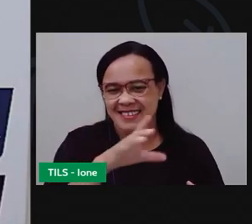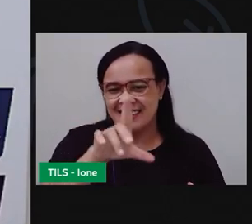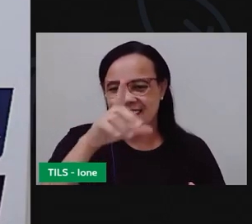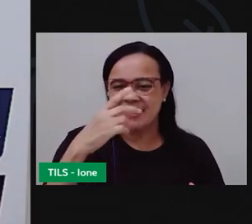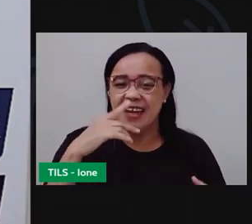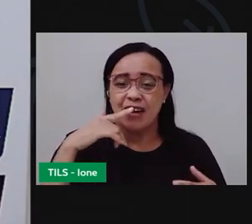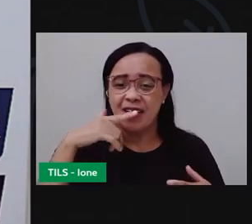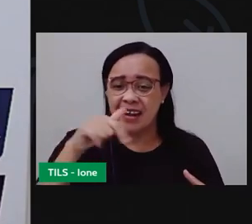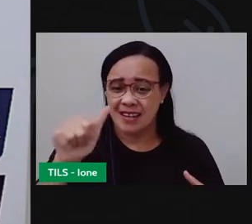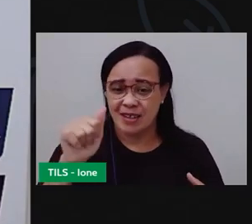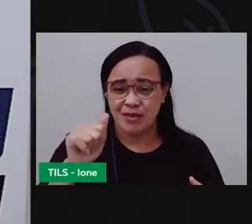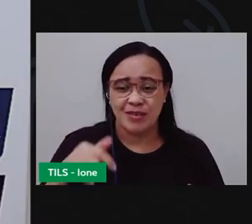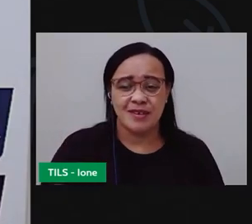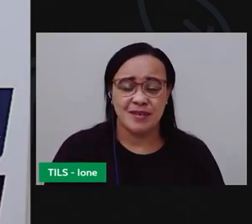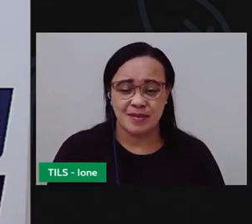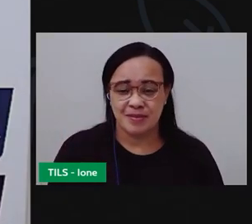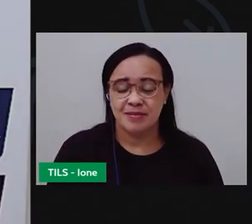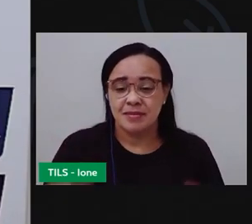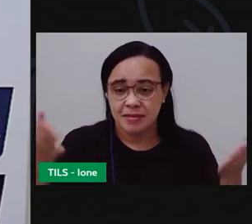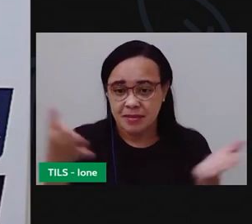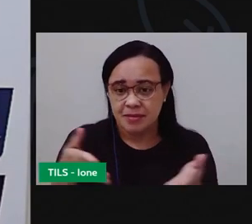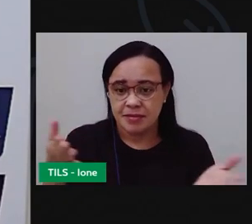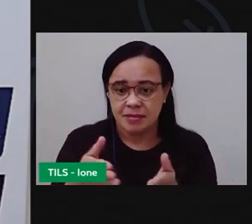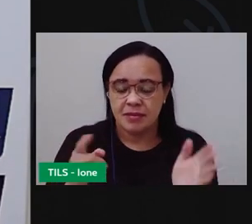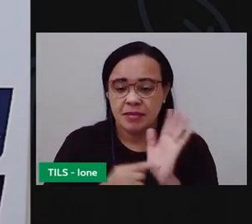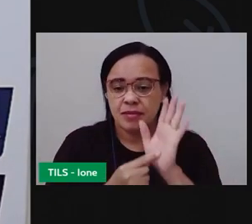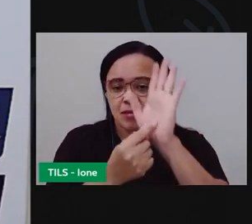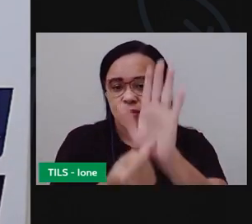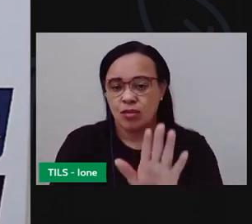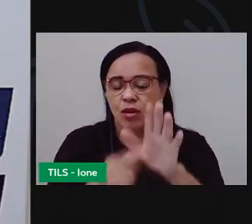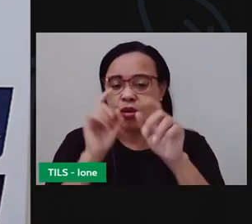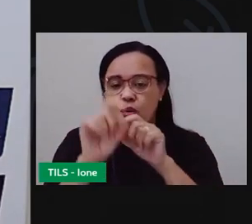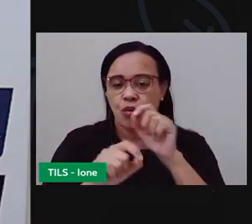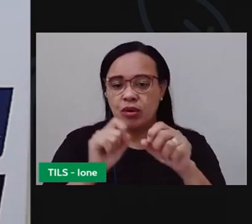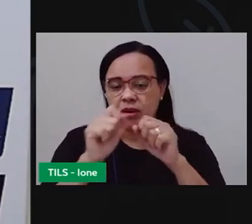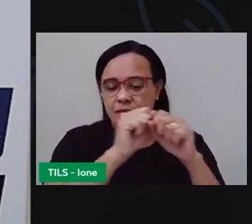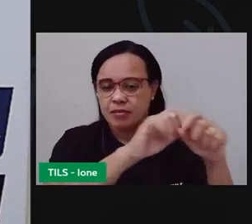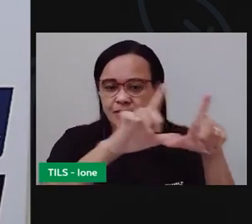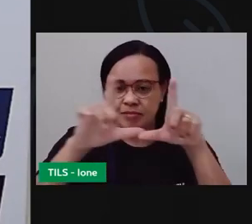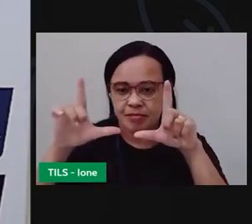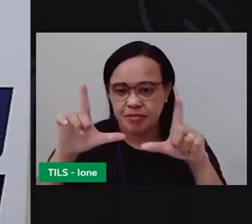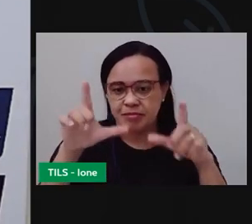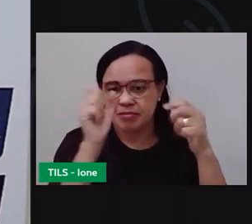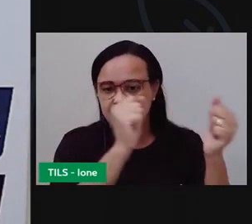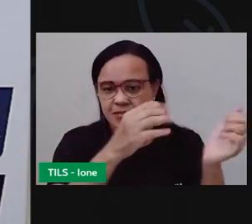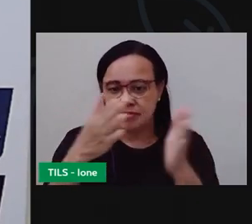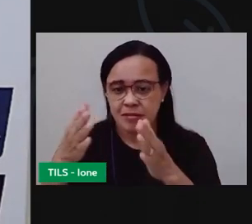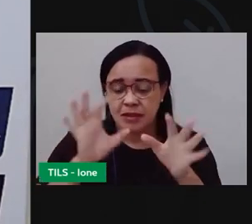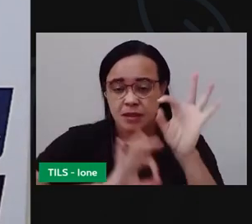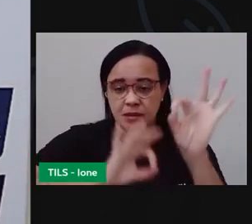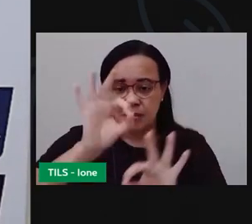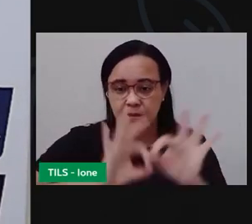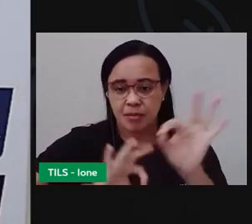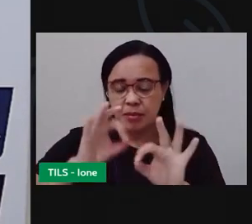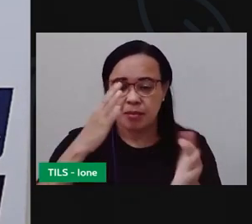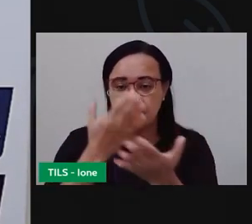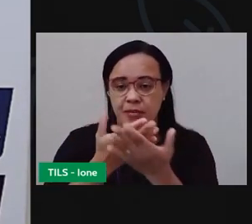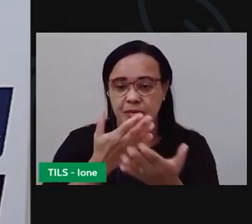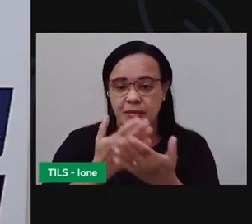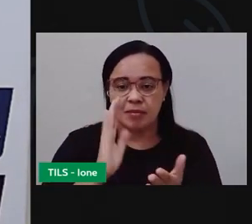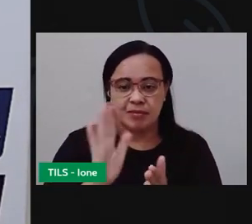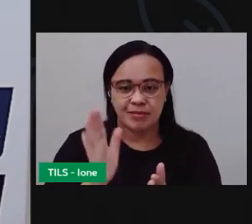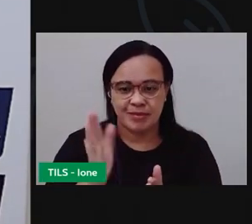vamos agora mostra para você apresentação que eu preparei para essa aula